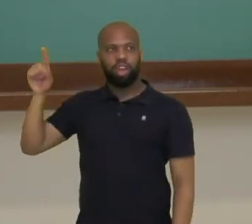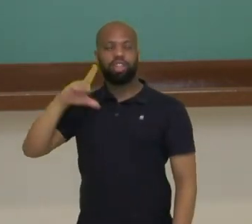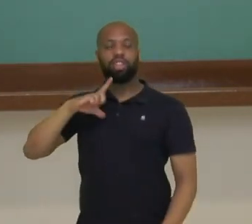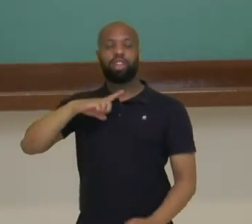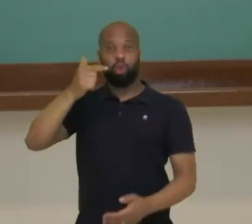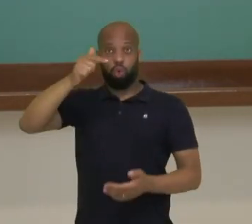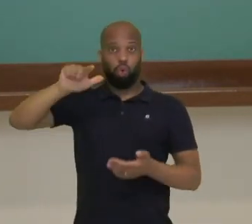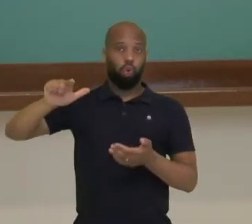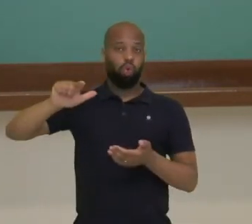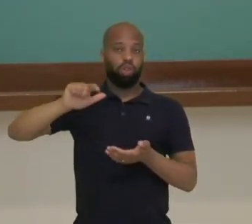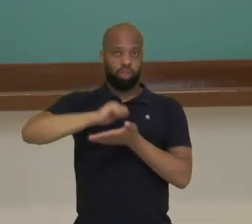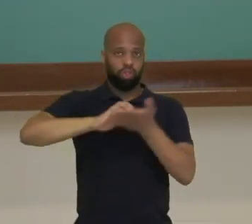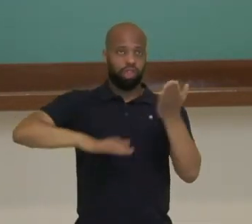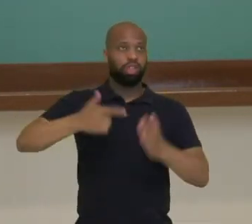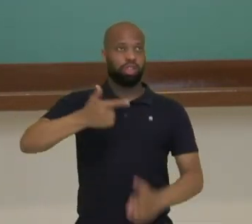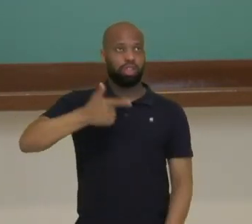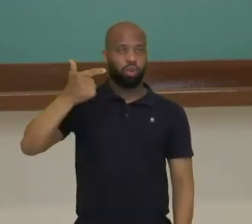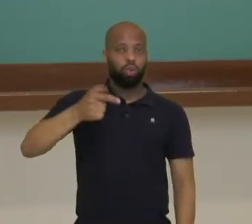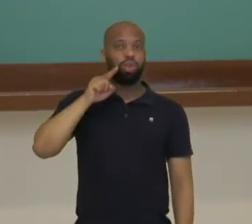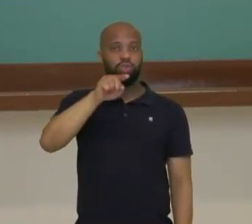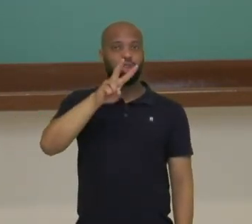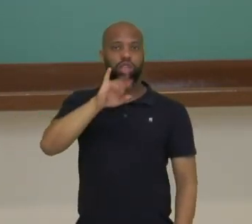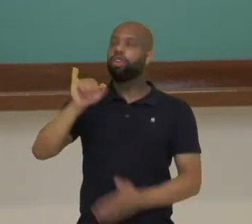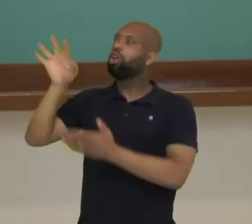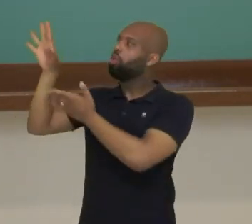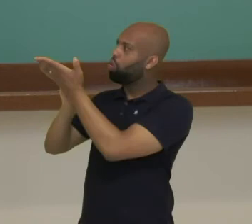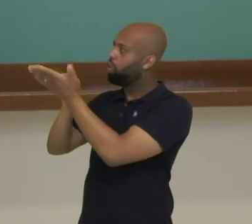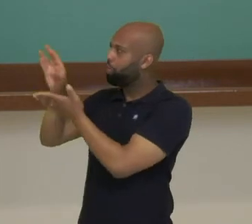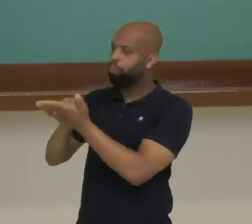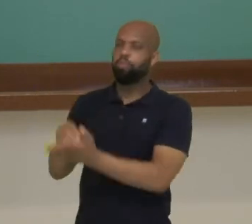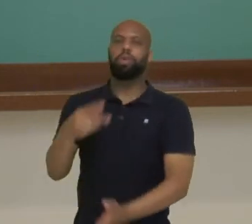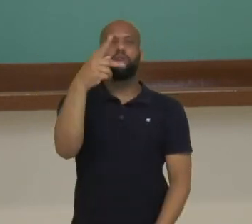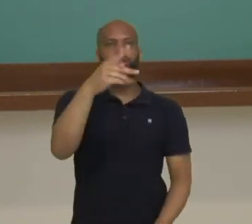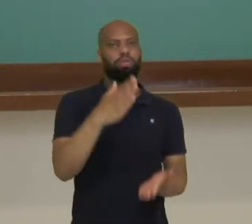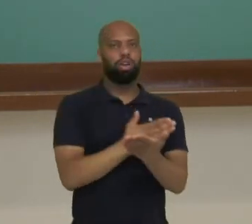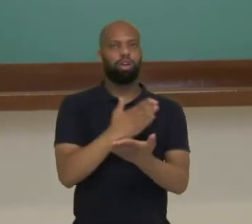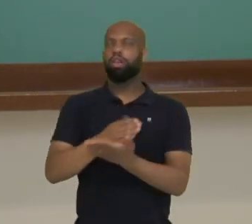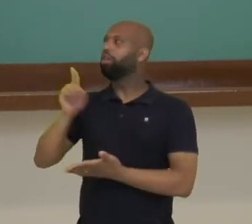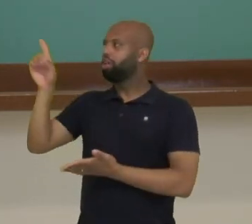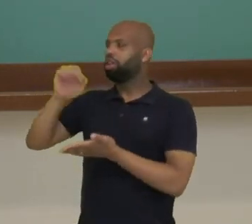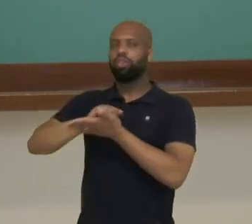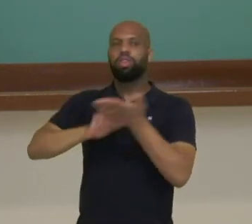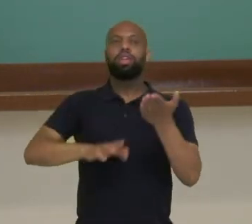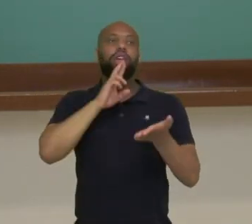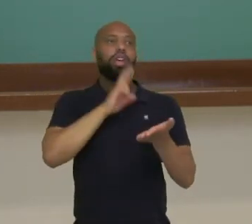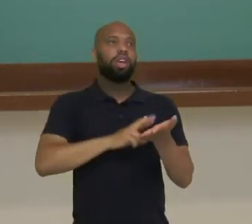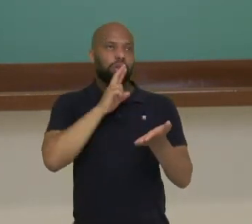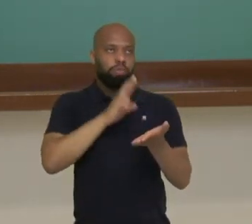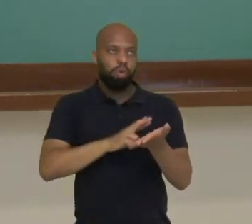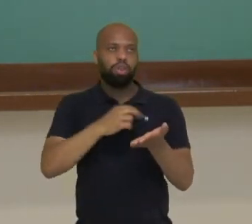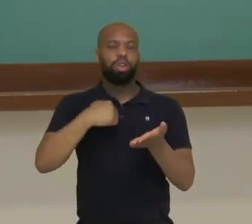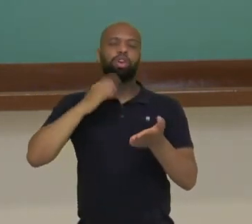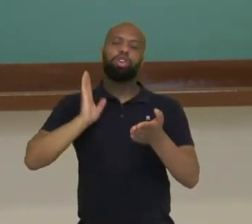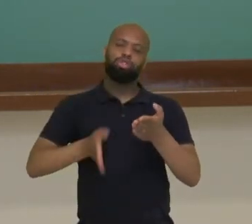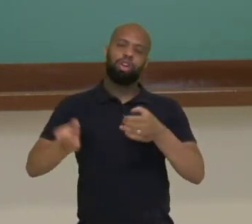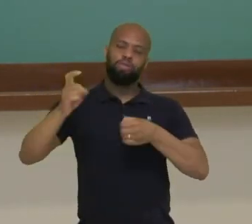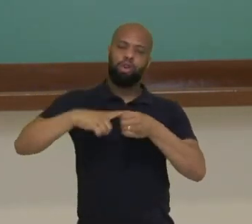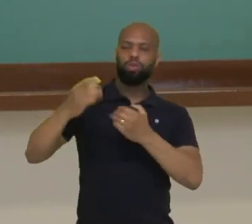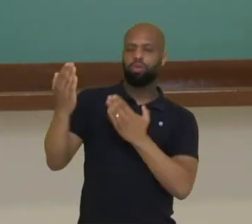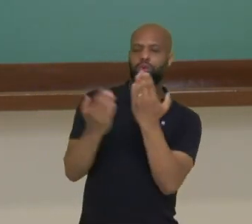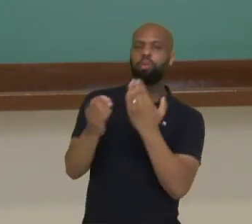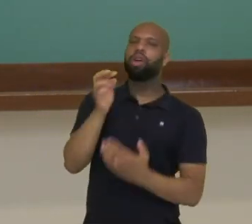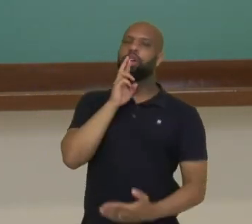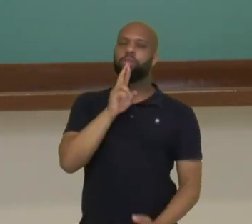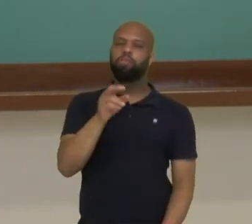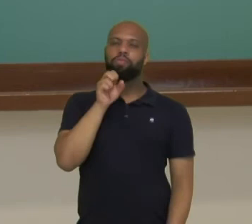gente tem a nossa segunda atividade. Eu quero que vocês copiem no seu caderno, respondam e a gente já vai voltar